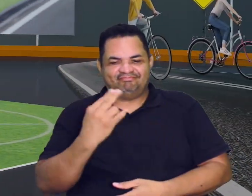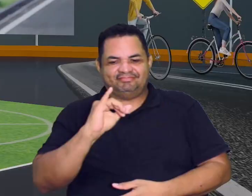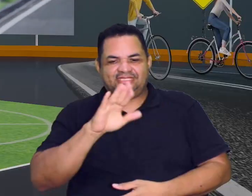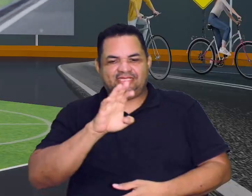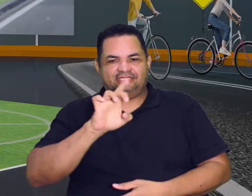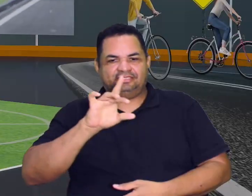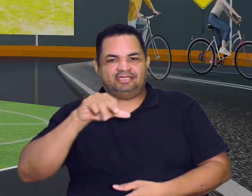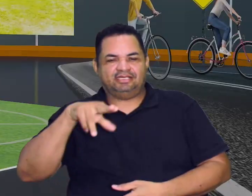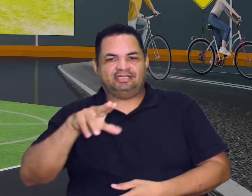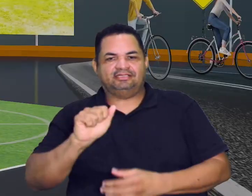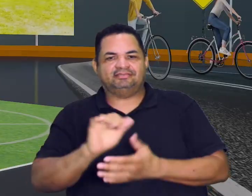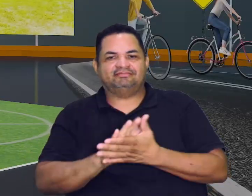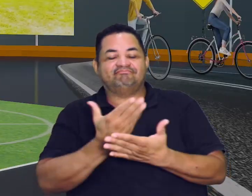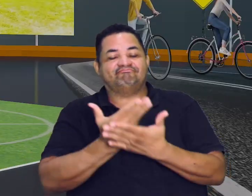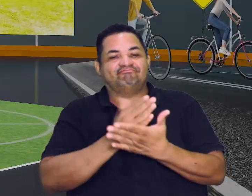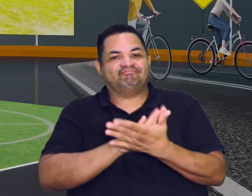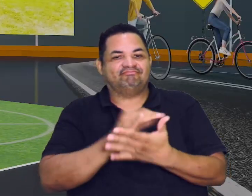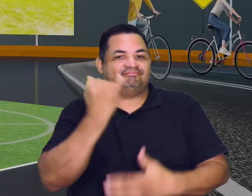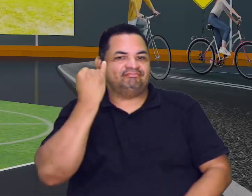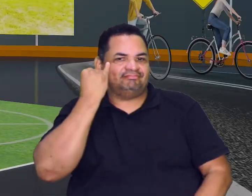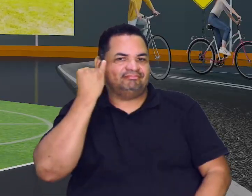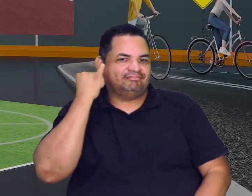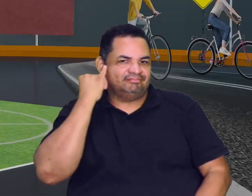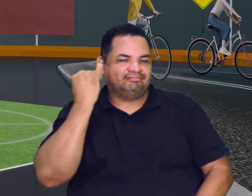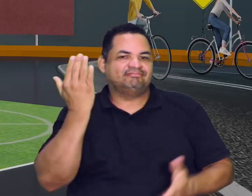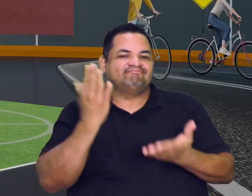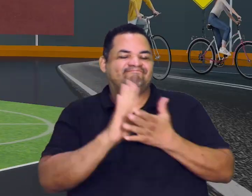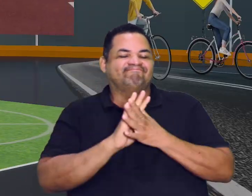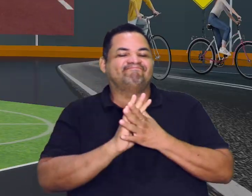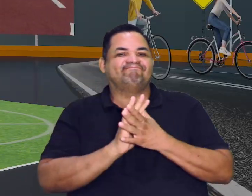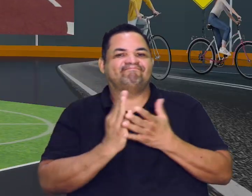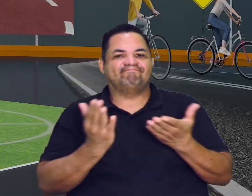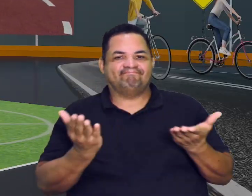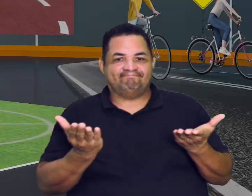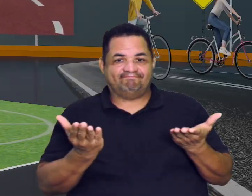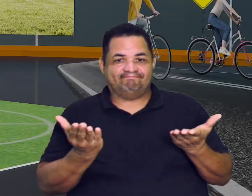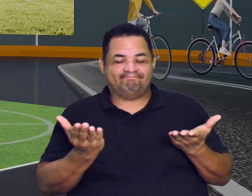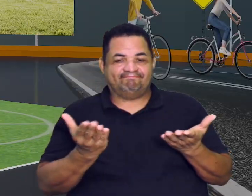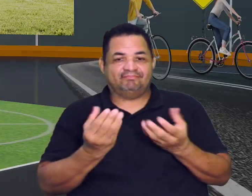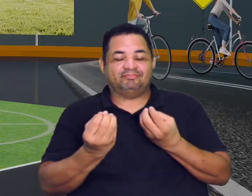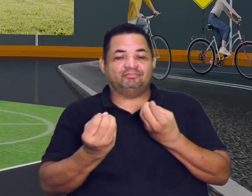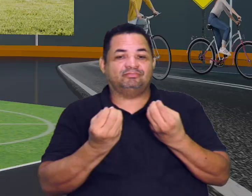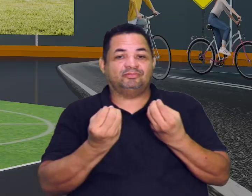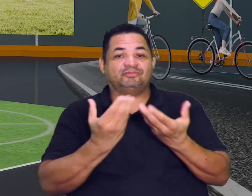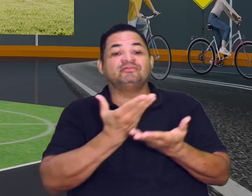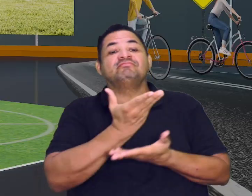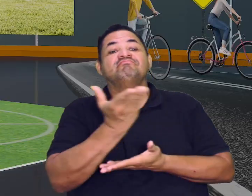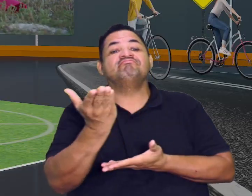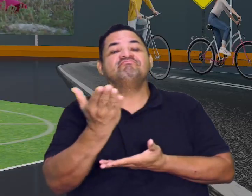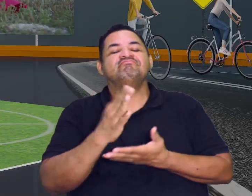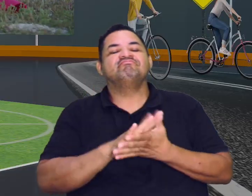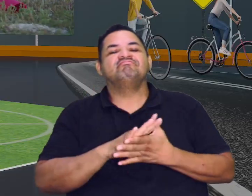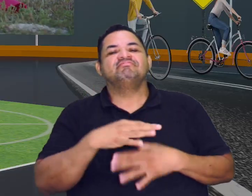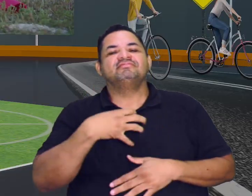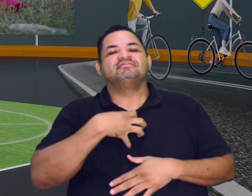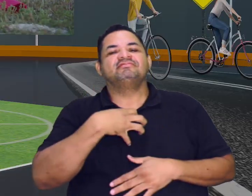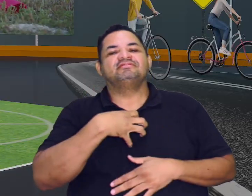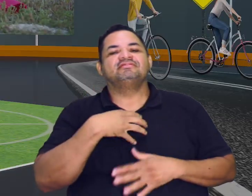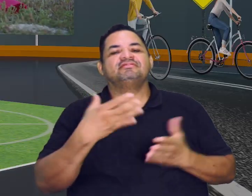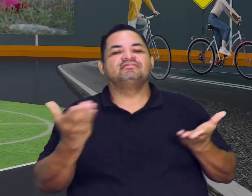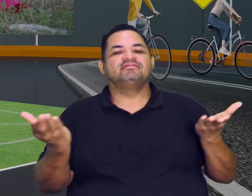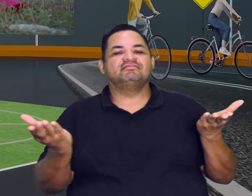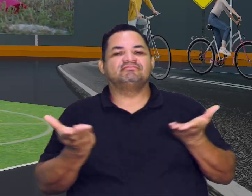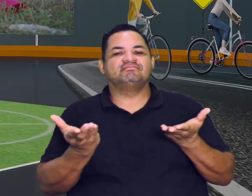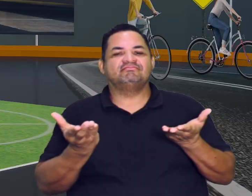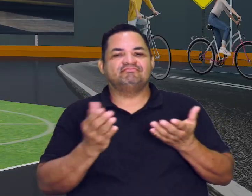professora Irislene, e com o nosso querido intérprete Sâmio. Exatamente. E aí, como é que vocês estão hoje, hein, caríssimos estudantes?